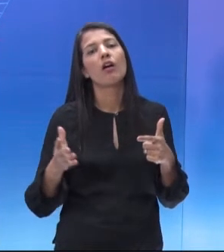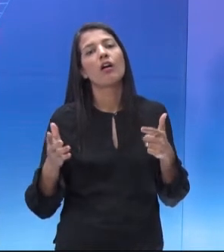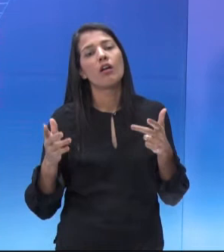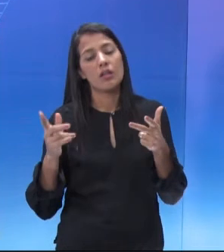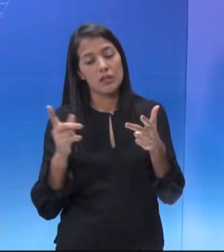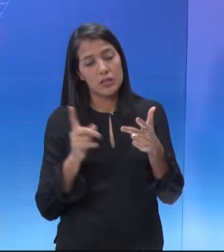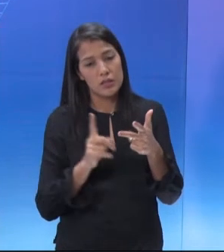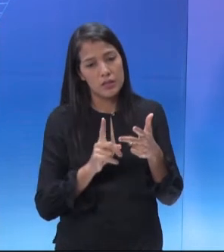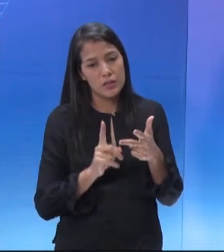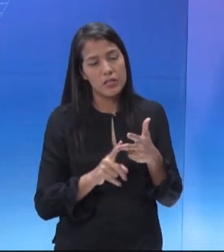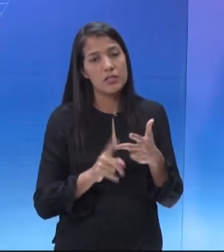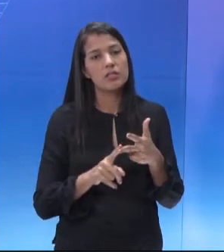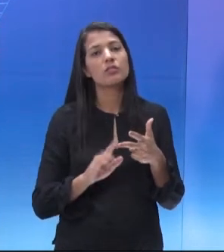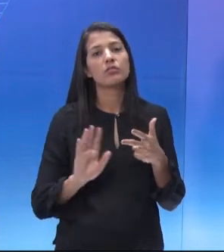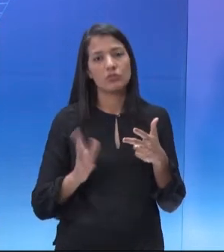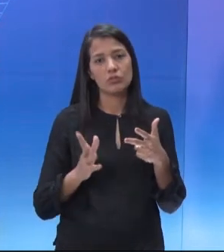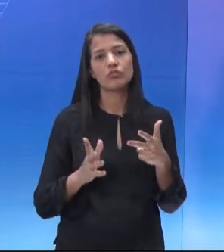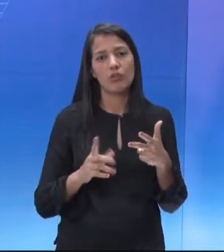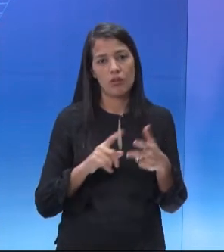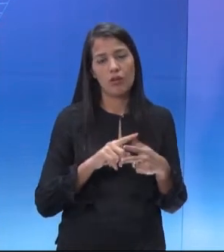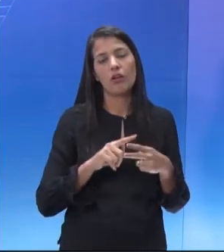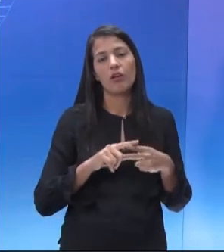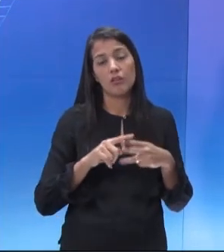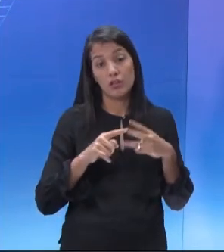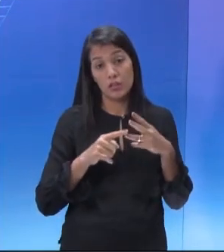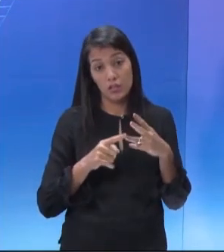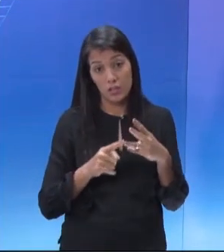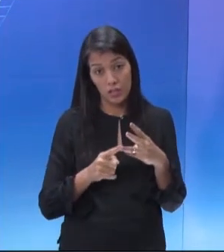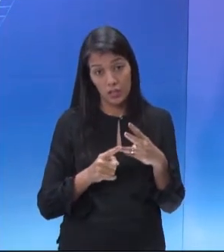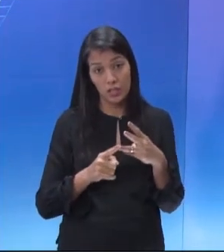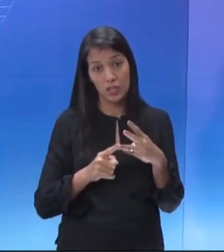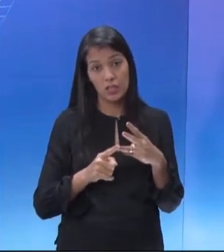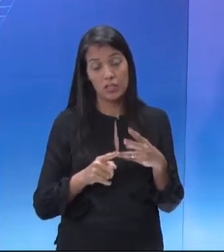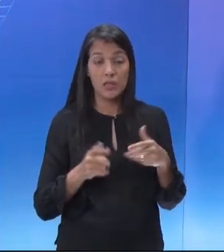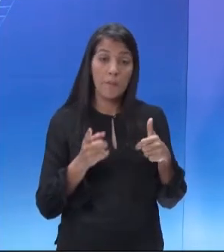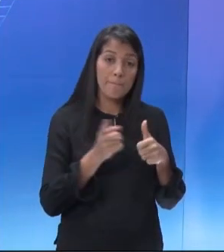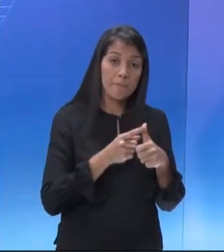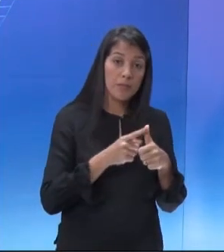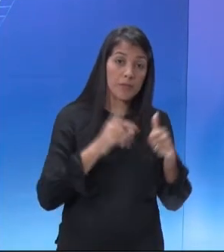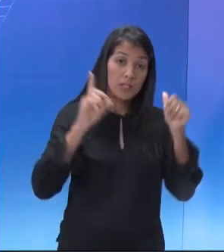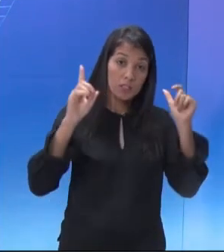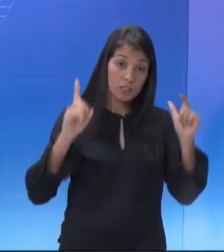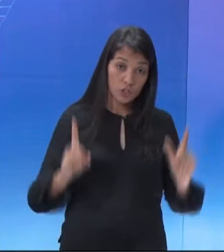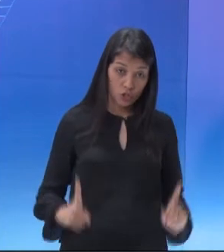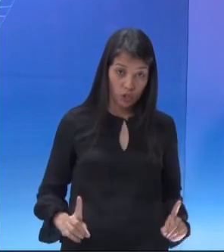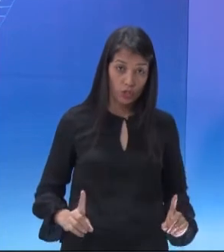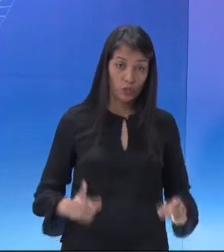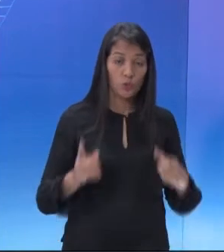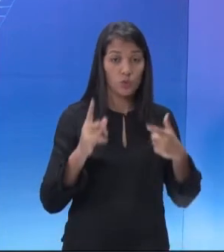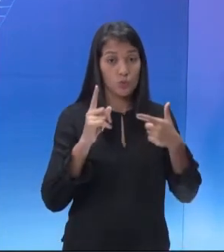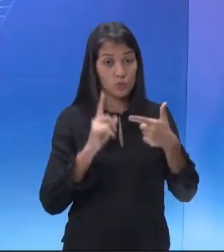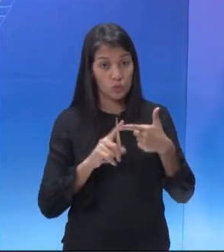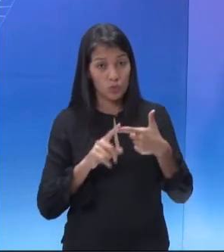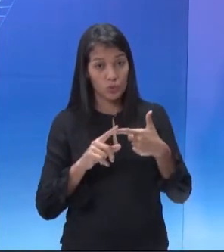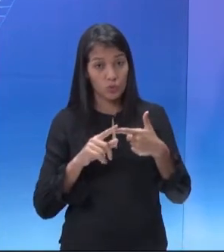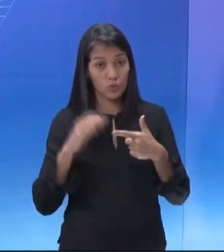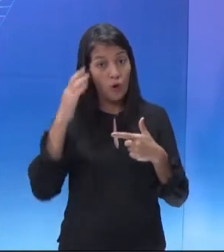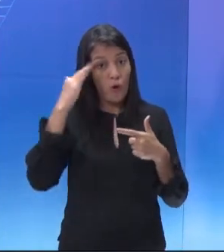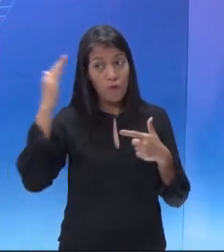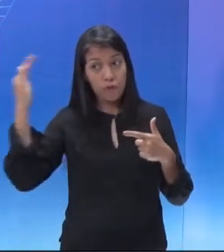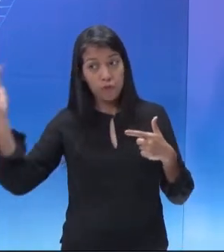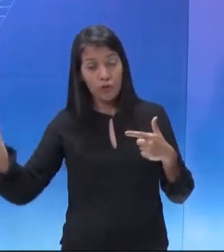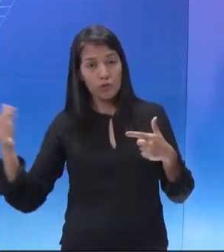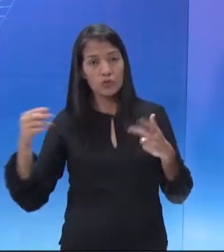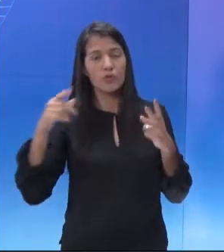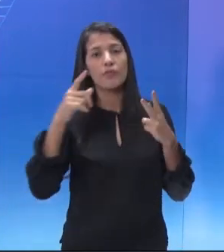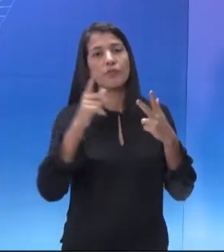eu trouxe uma citação do Zygmunt Bauman e do Mahatma Gandhi. Então eu falei basicamente de direito,